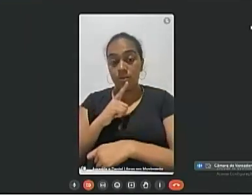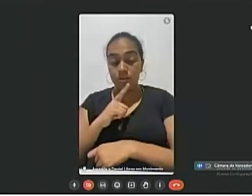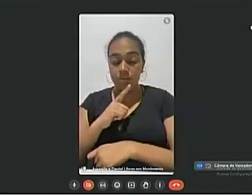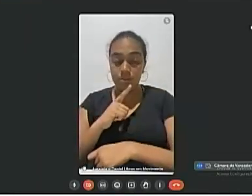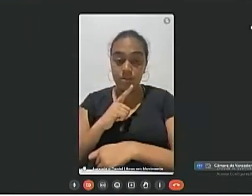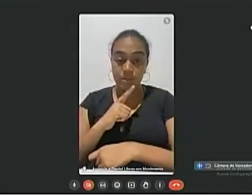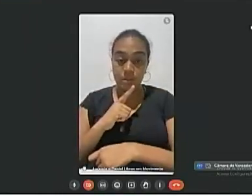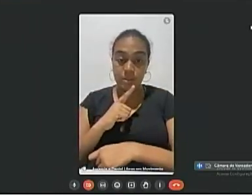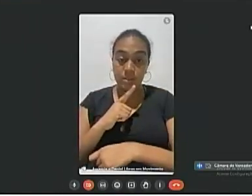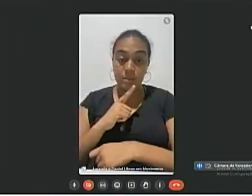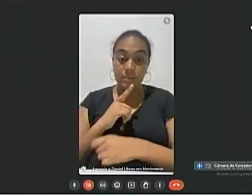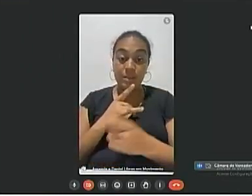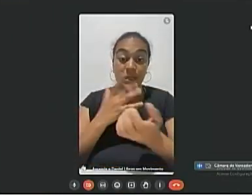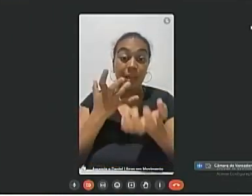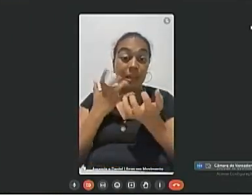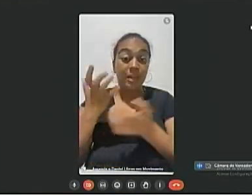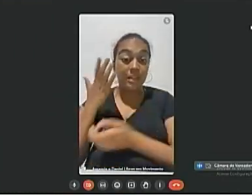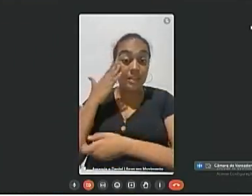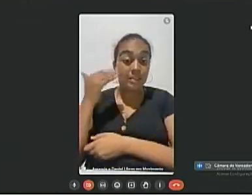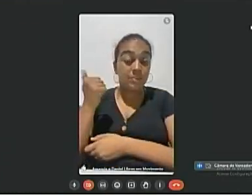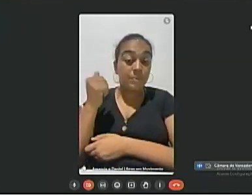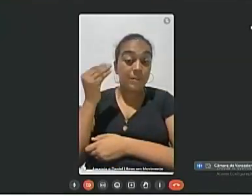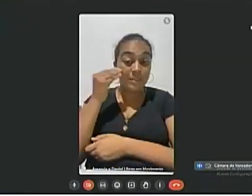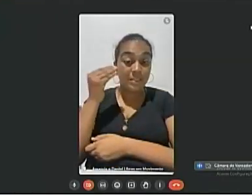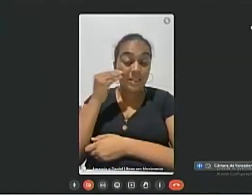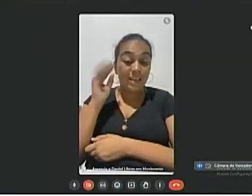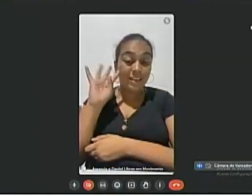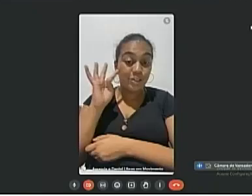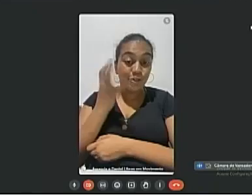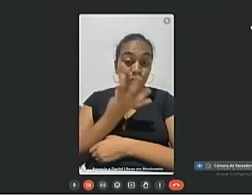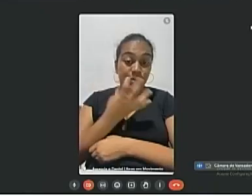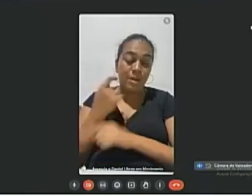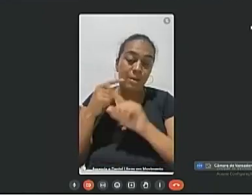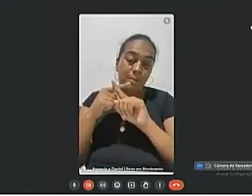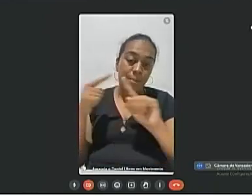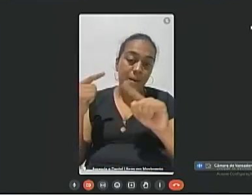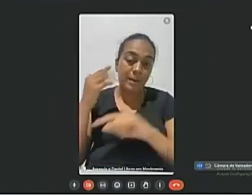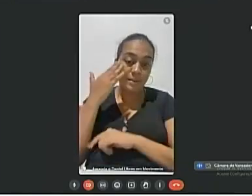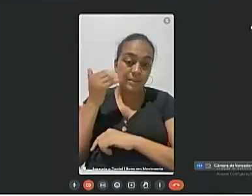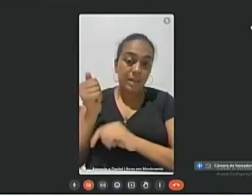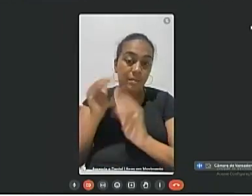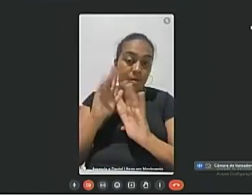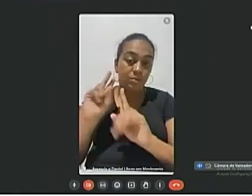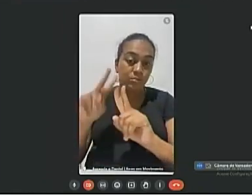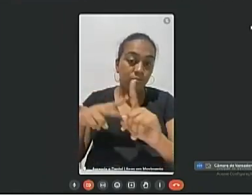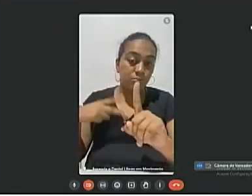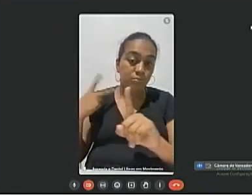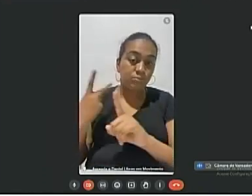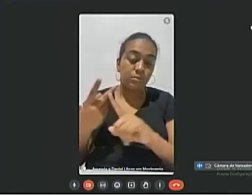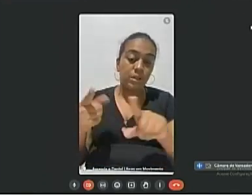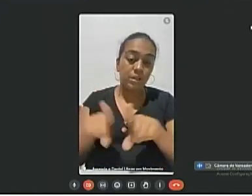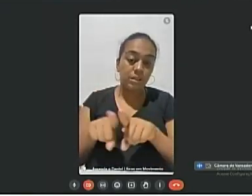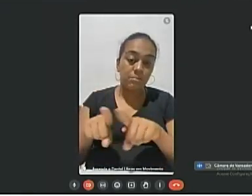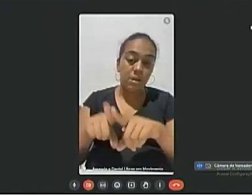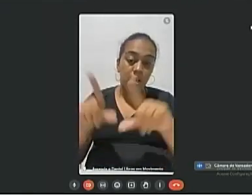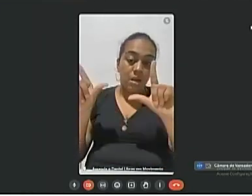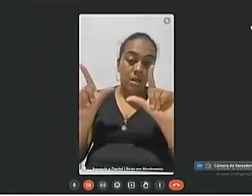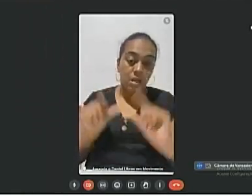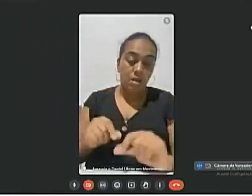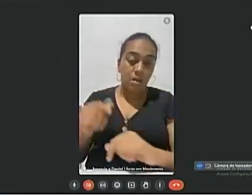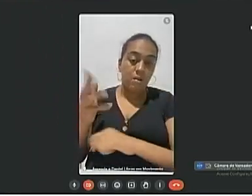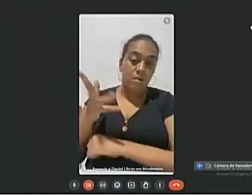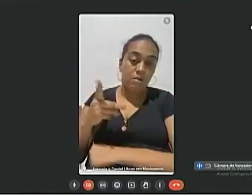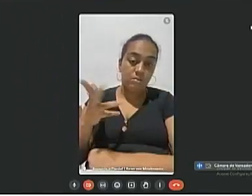gente queria saber o tamanho da obra que dá para fazer para tentar resolver o problema das cidades, mas a gente sabe que duplicando canais, a gente diminui a velocidade do